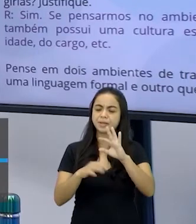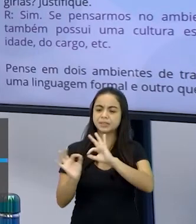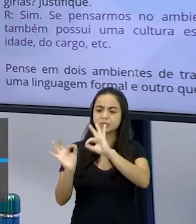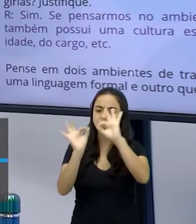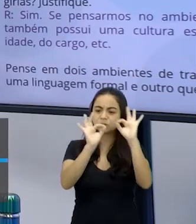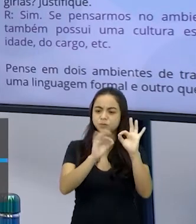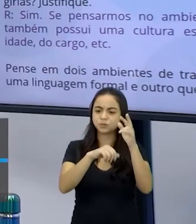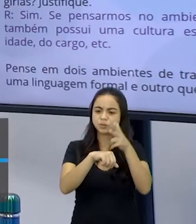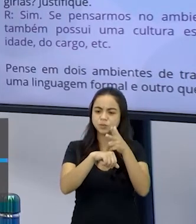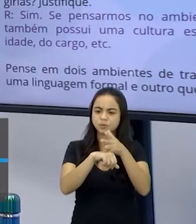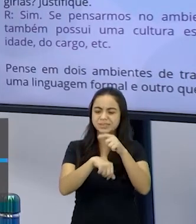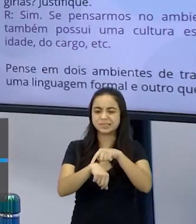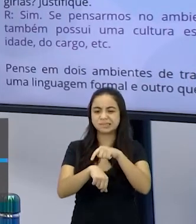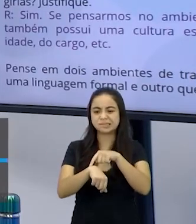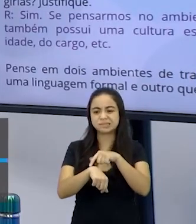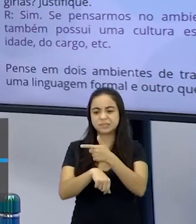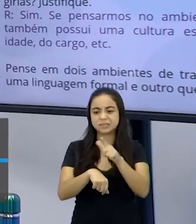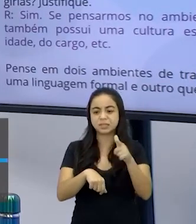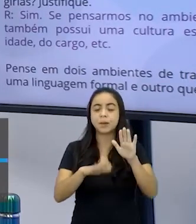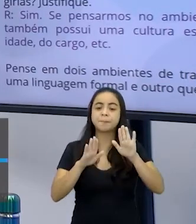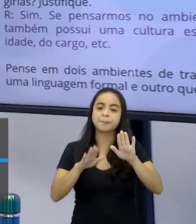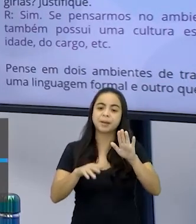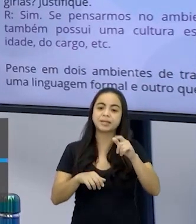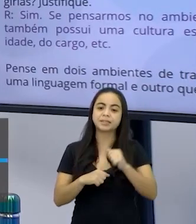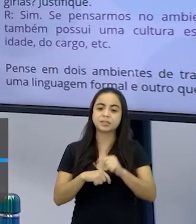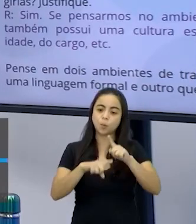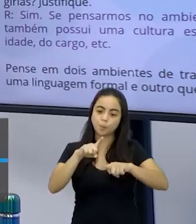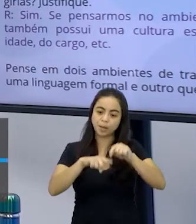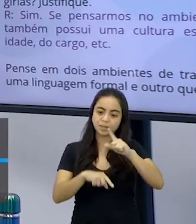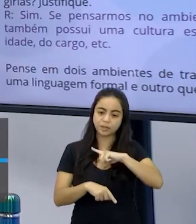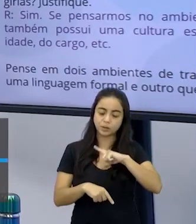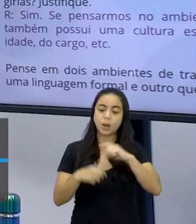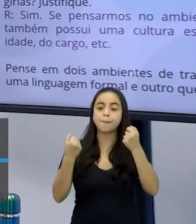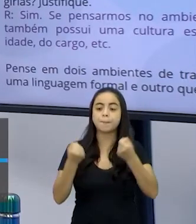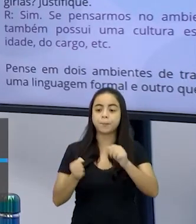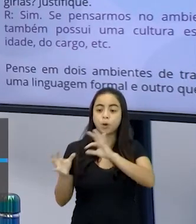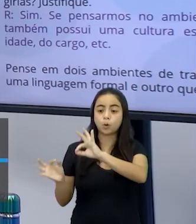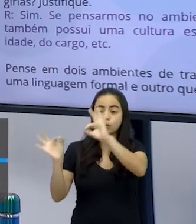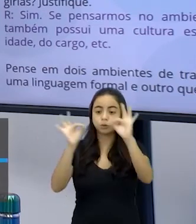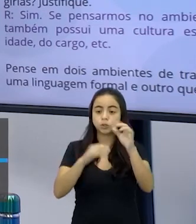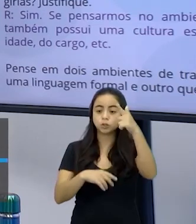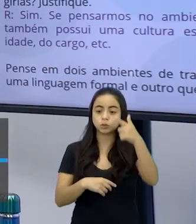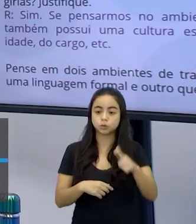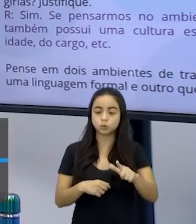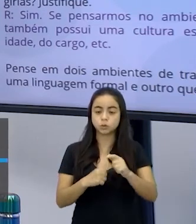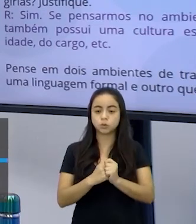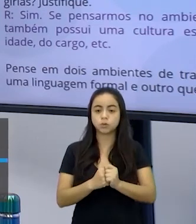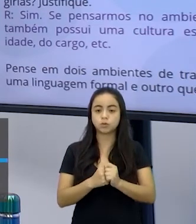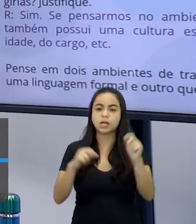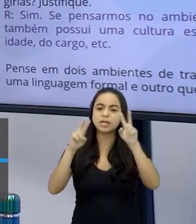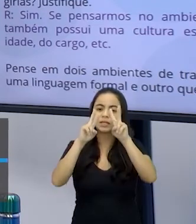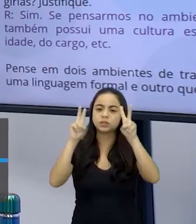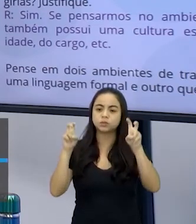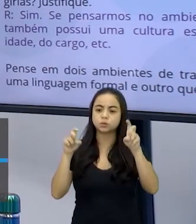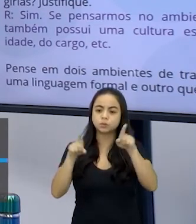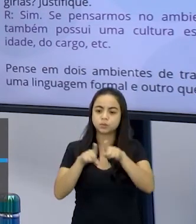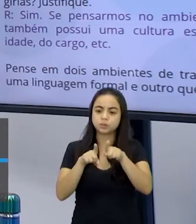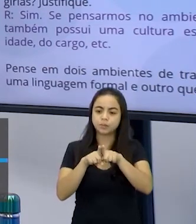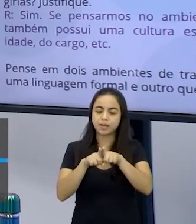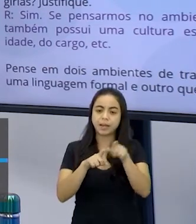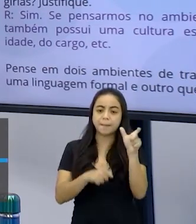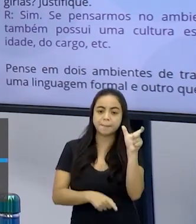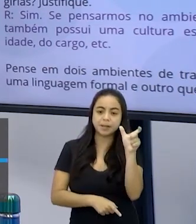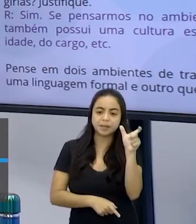mas não vai dar tempo. Então, vocês têm no material, vocês podem assistir, continuar aí vendo. Ele vai falar sobre a questão também da